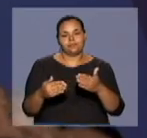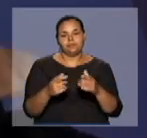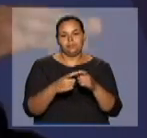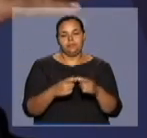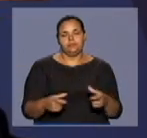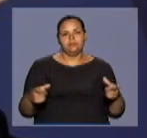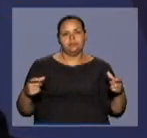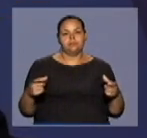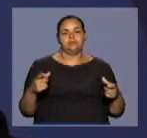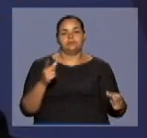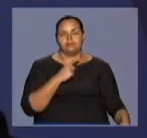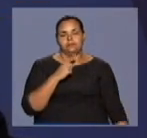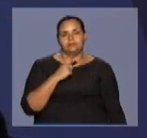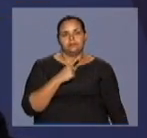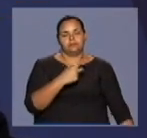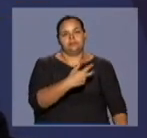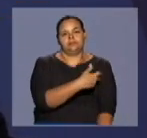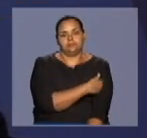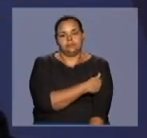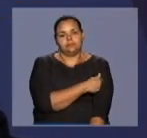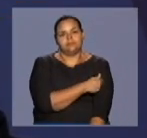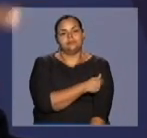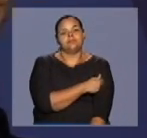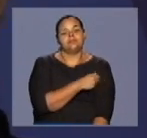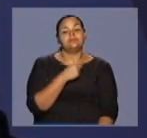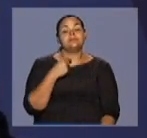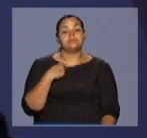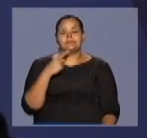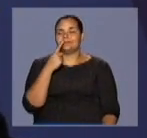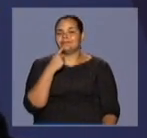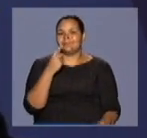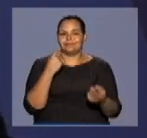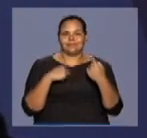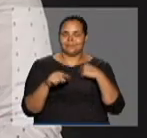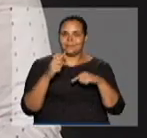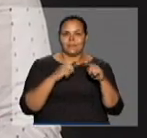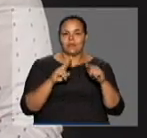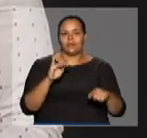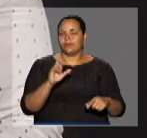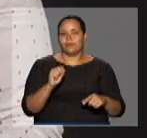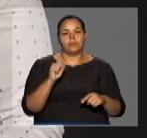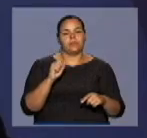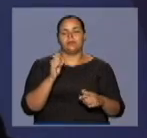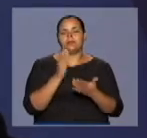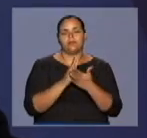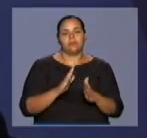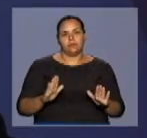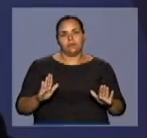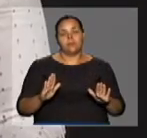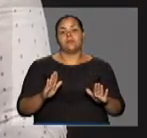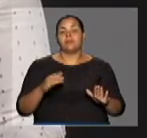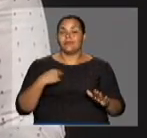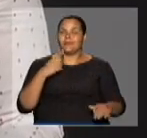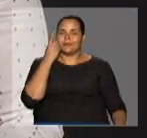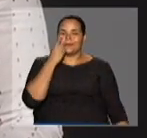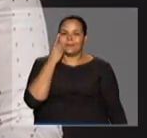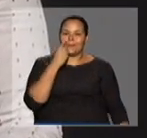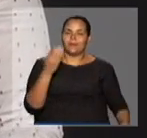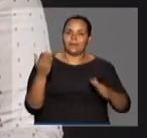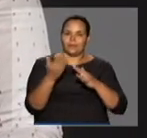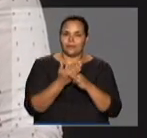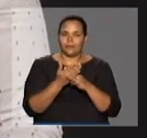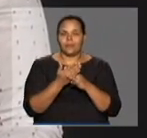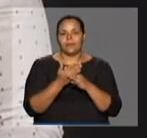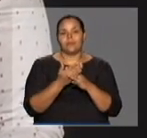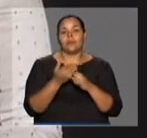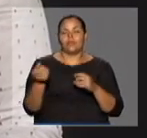medida que a maior parte estiver sendo vacinada, a circulação do vírus também deixa de existir. Tá certo. Deputada, a gente precisa fazer um